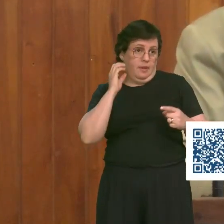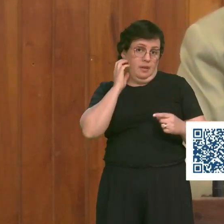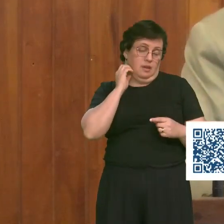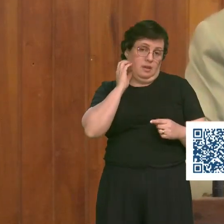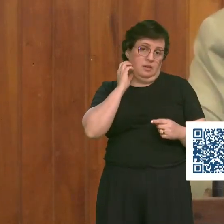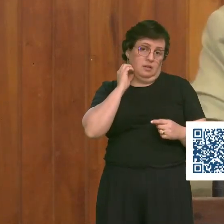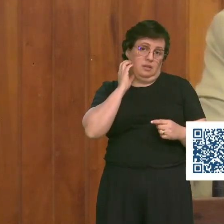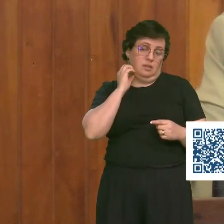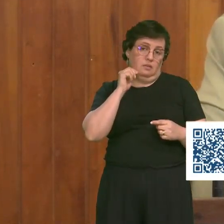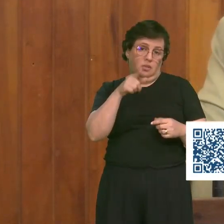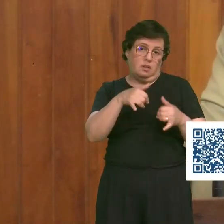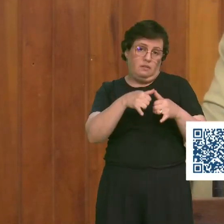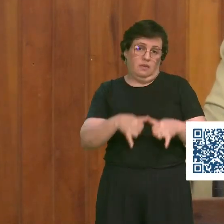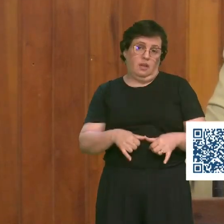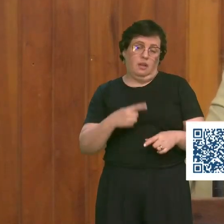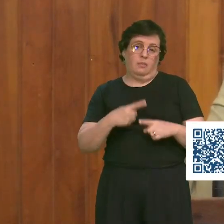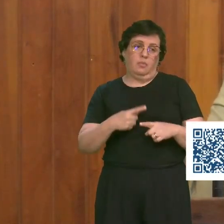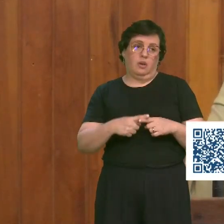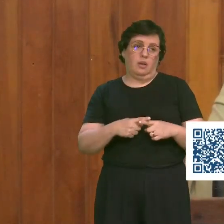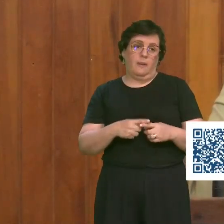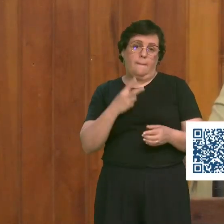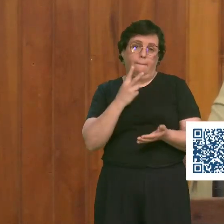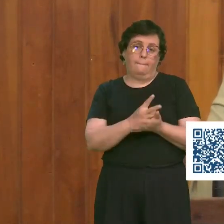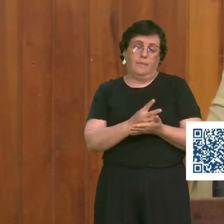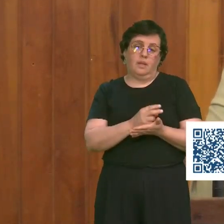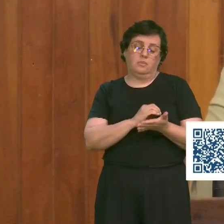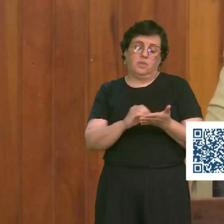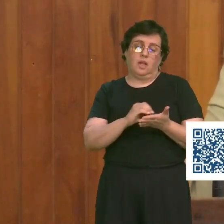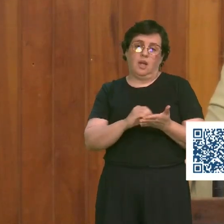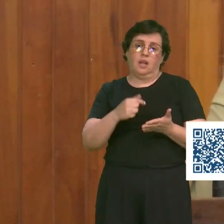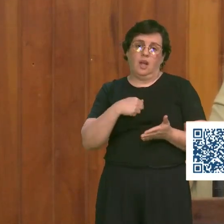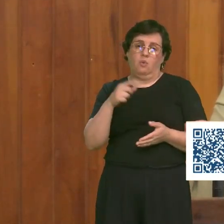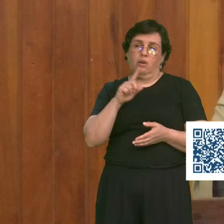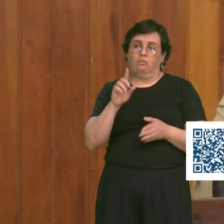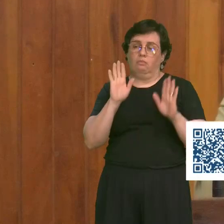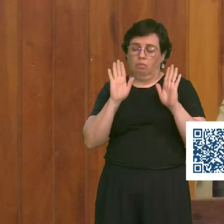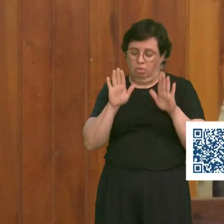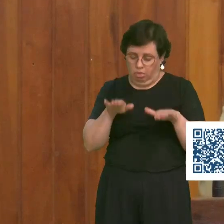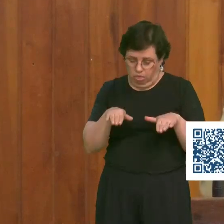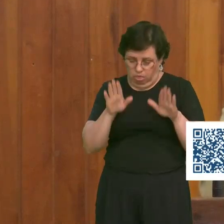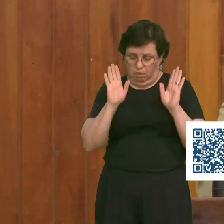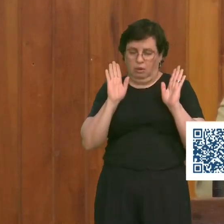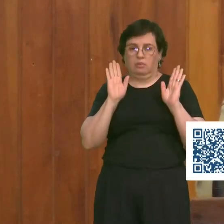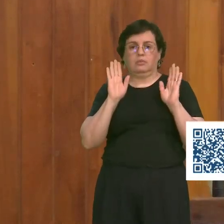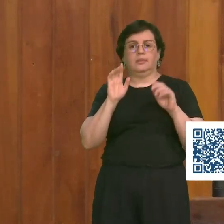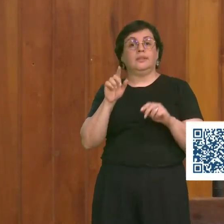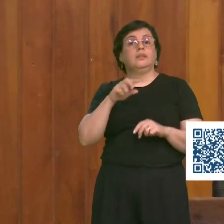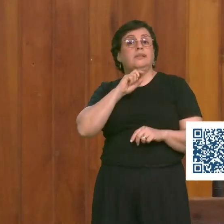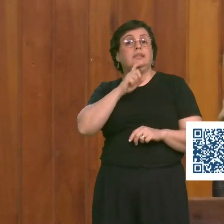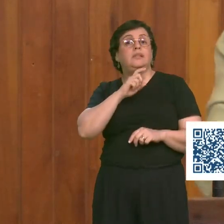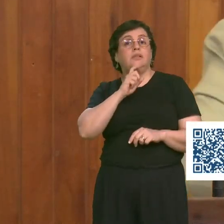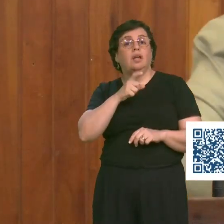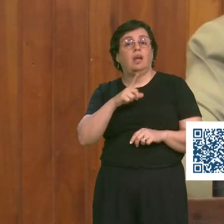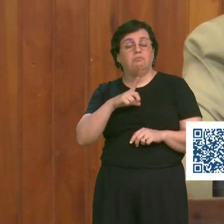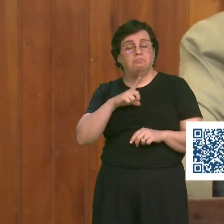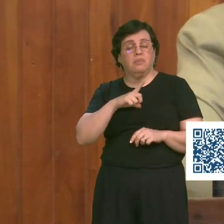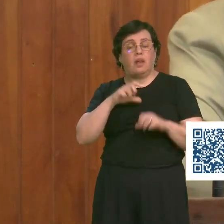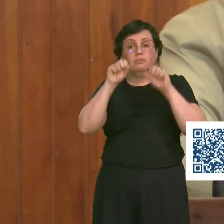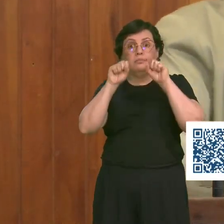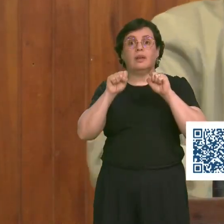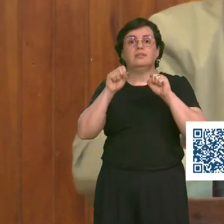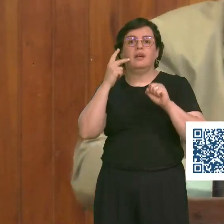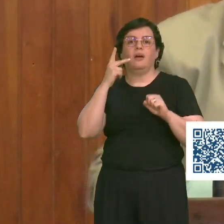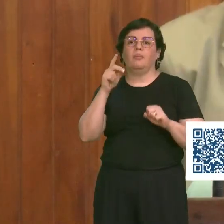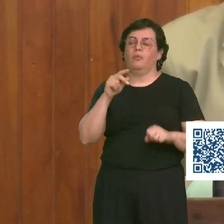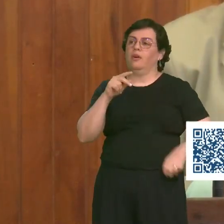eu fiquei porque eu mesmo sendo secretário eu não me curvava a ninguém tem testemunhas aí do tratamento que